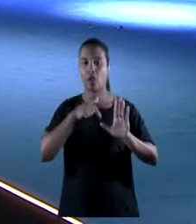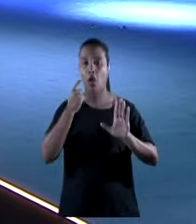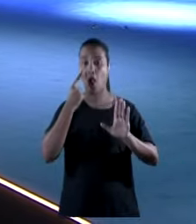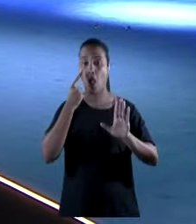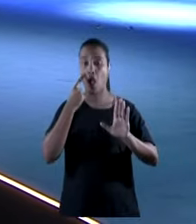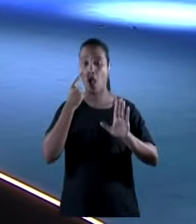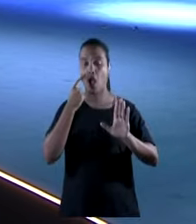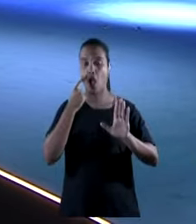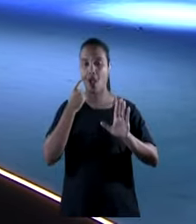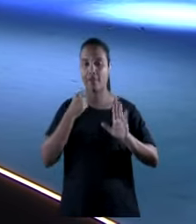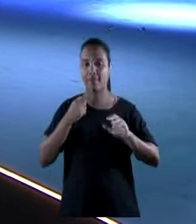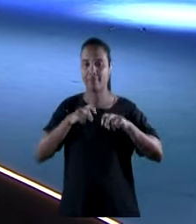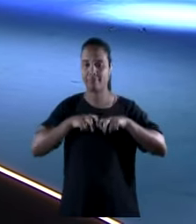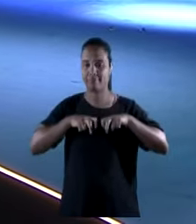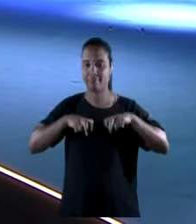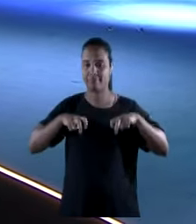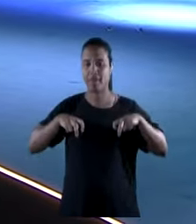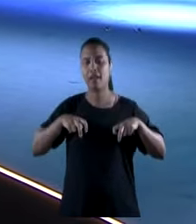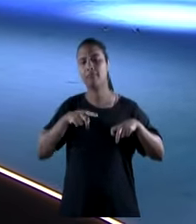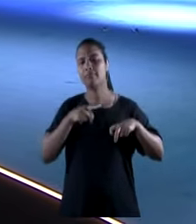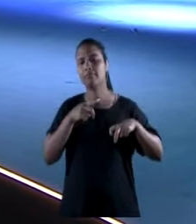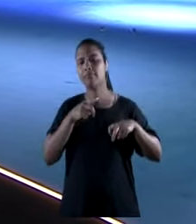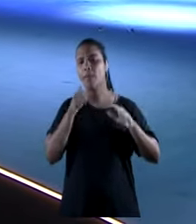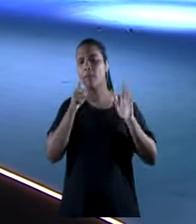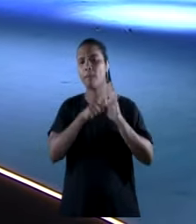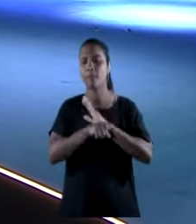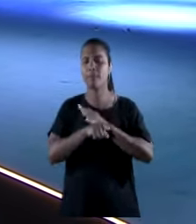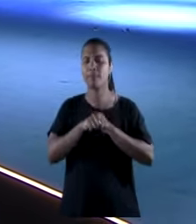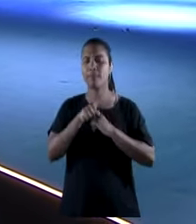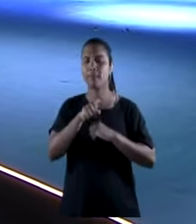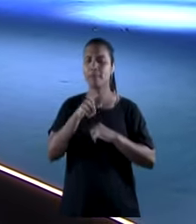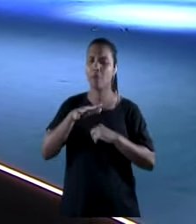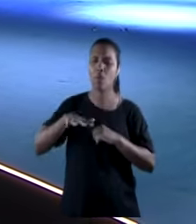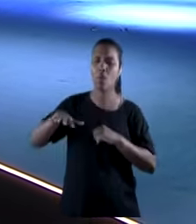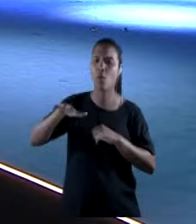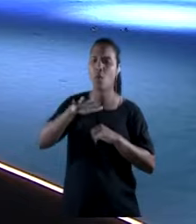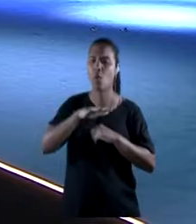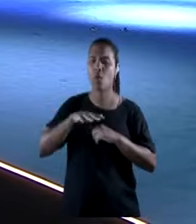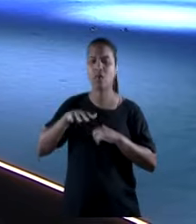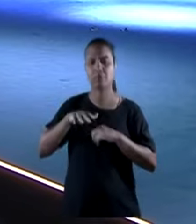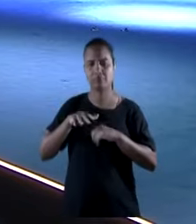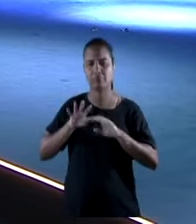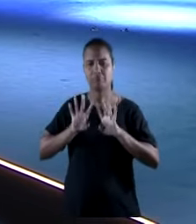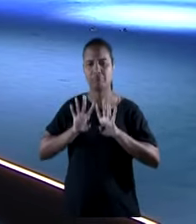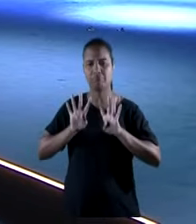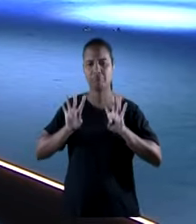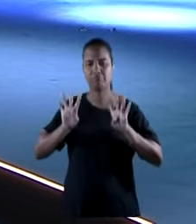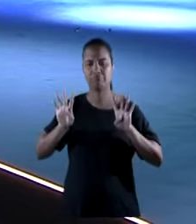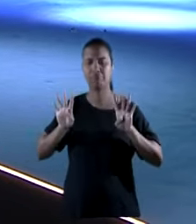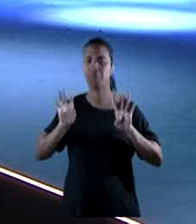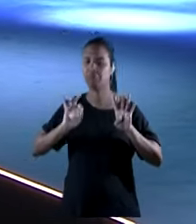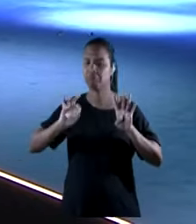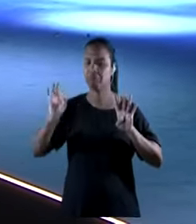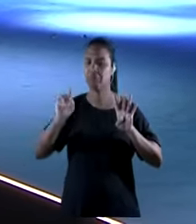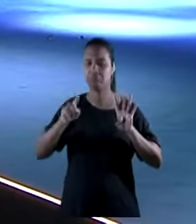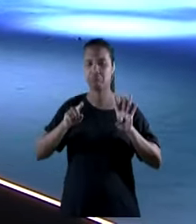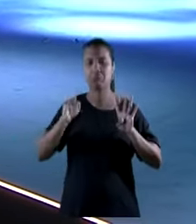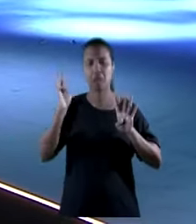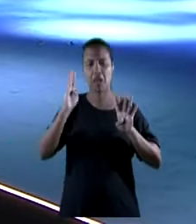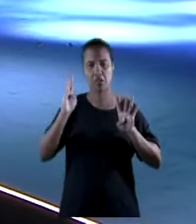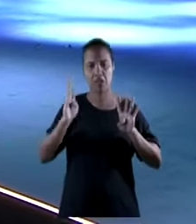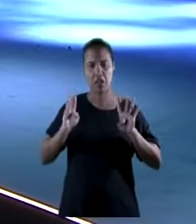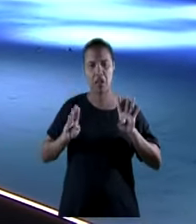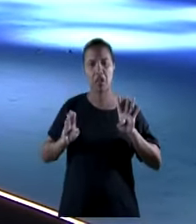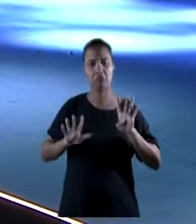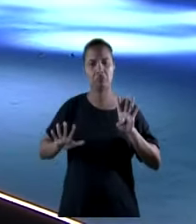tem. O que vocês acham, ô Mauro Betti, uma seleção dessa? Que time? Imagina no brasileiro. Da história do Paulistão, o campeonato